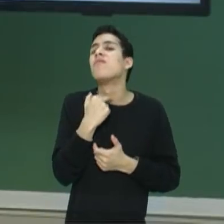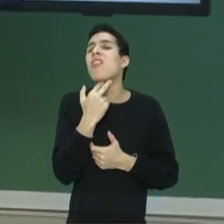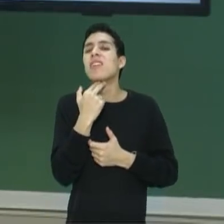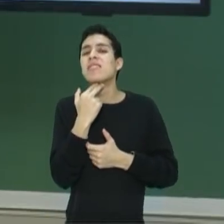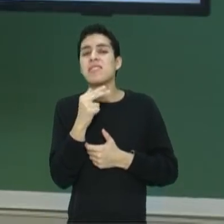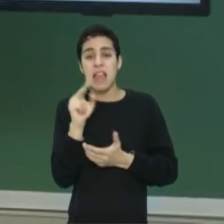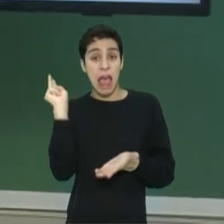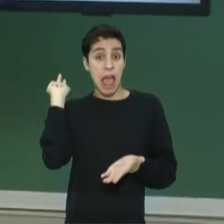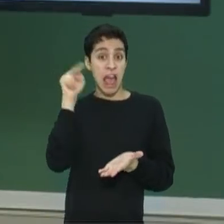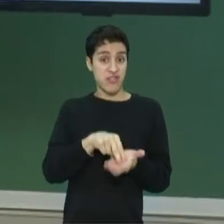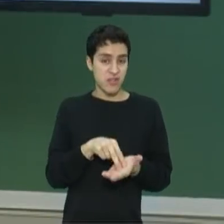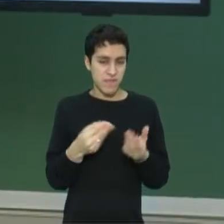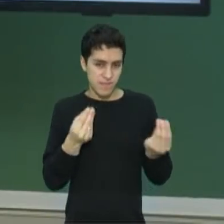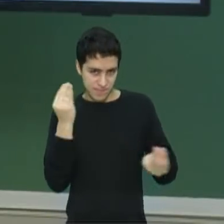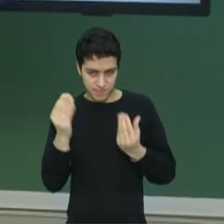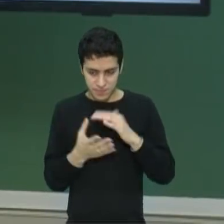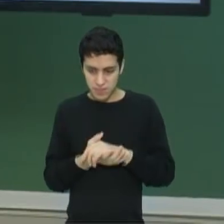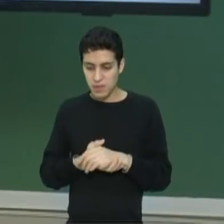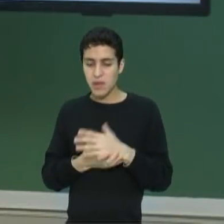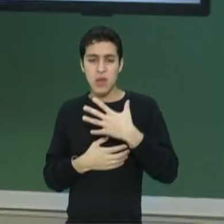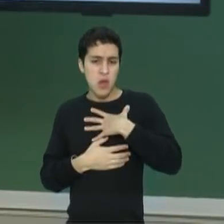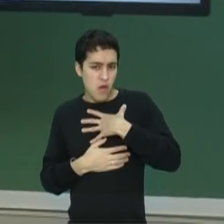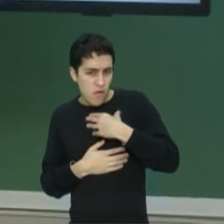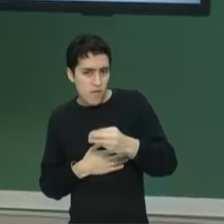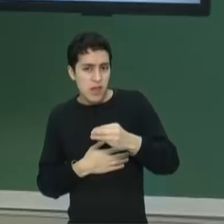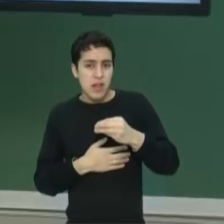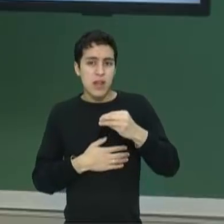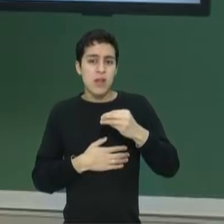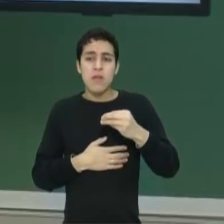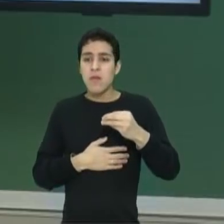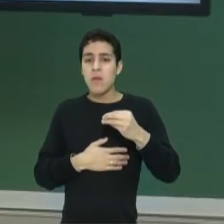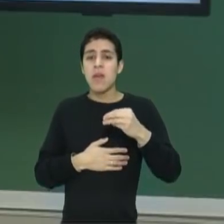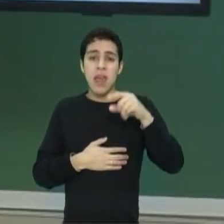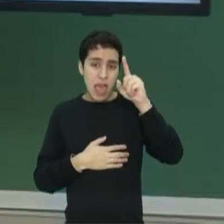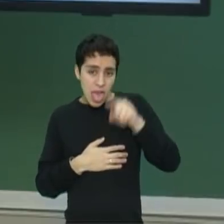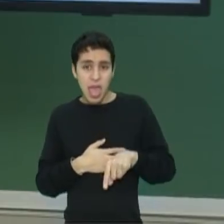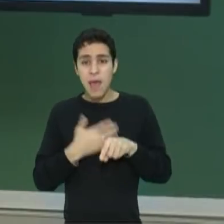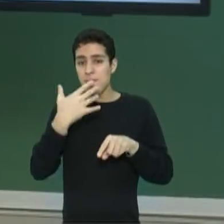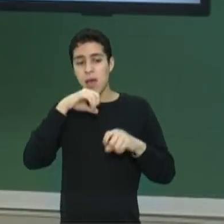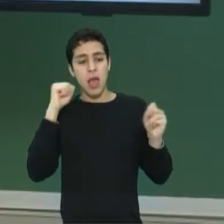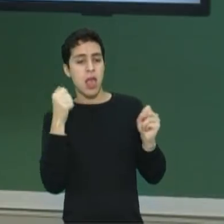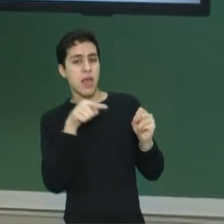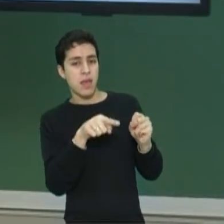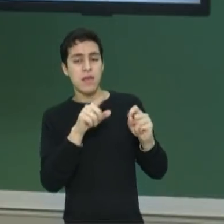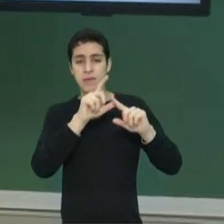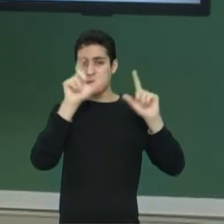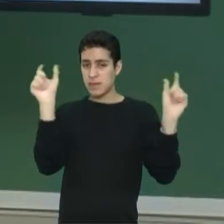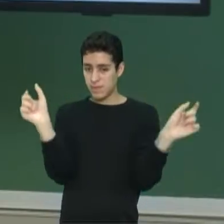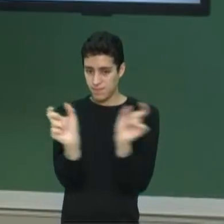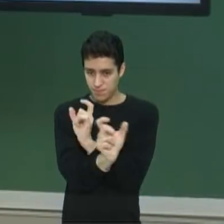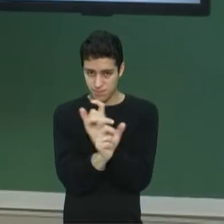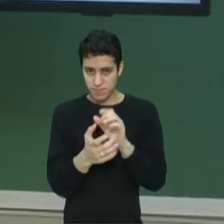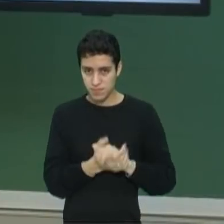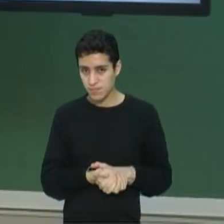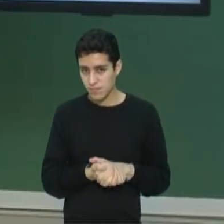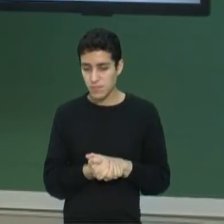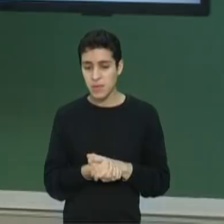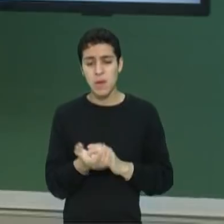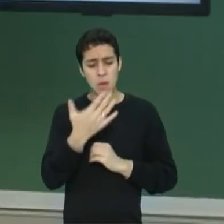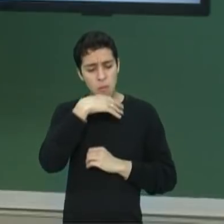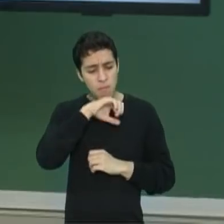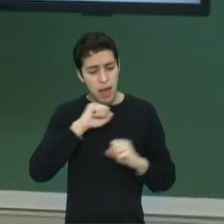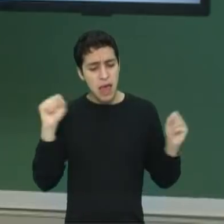né? O filho é adorado pelo pai, nós teríamos que o sujeito viria para o início da frase e ficaria o